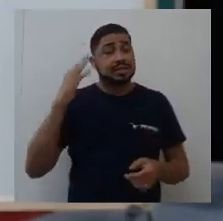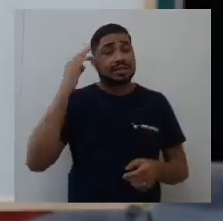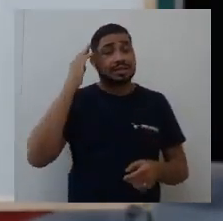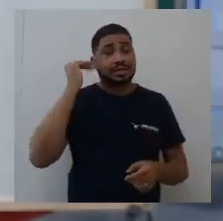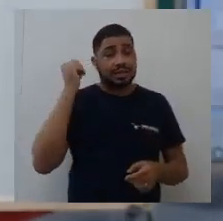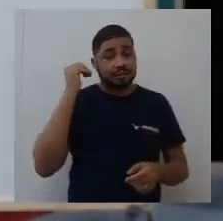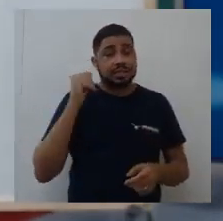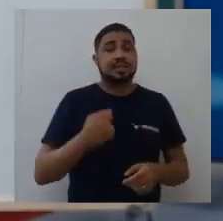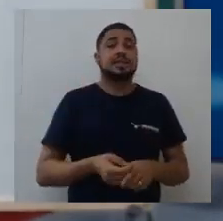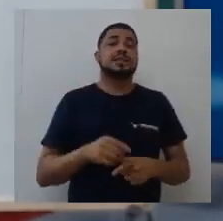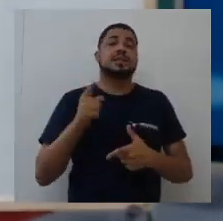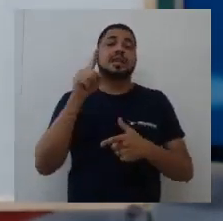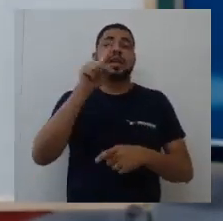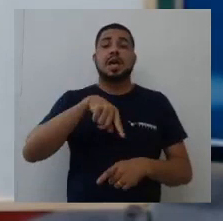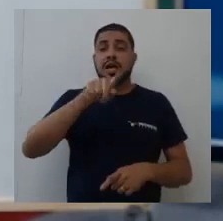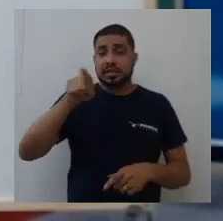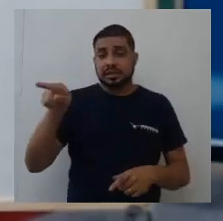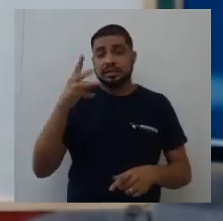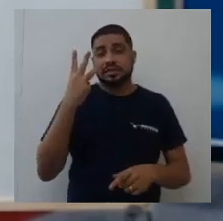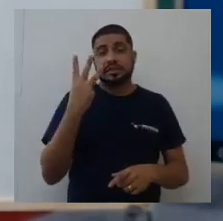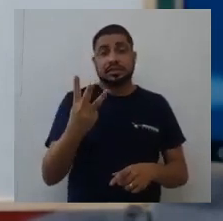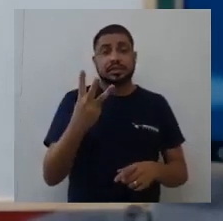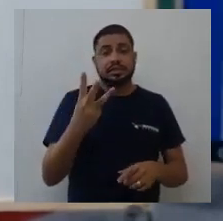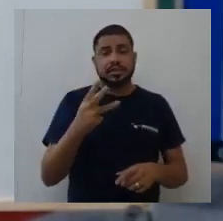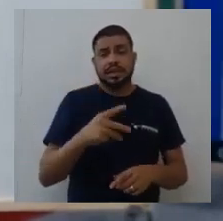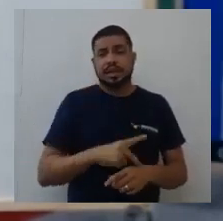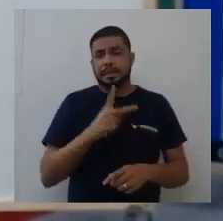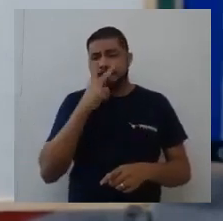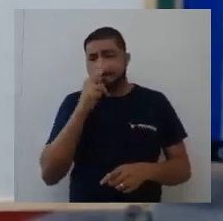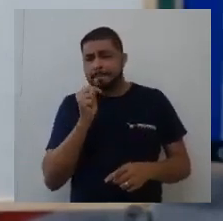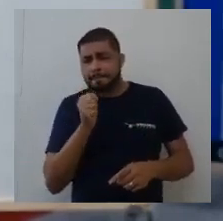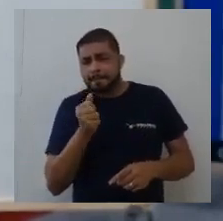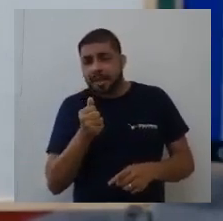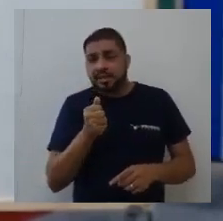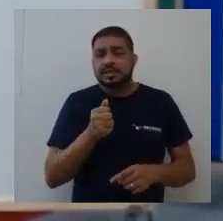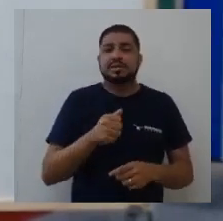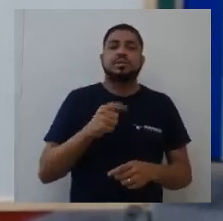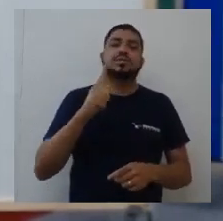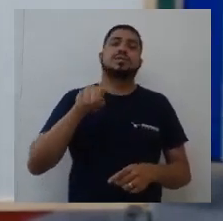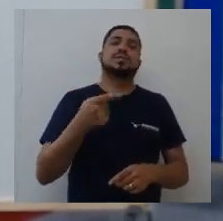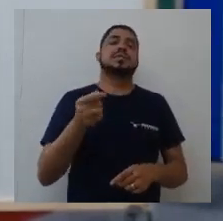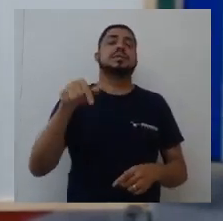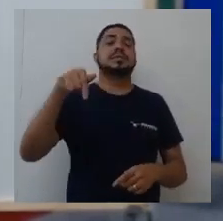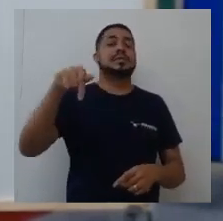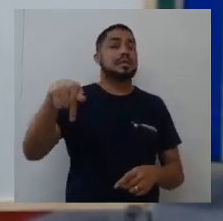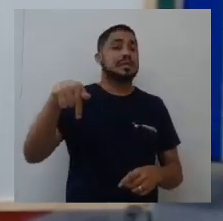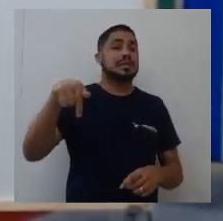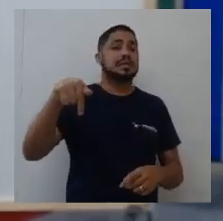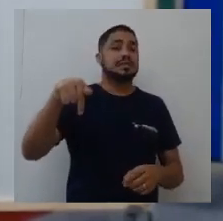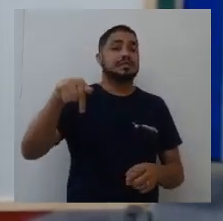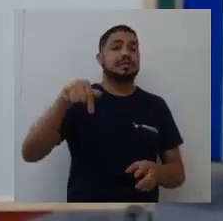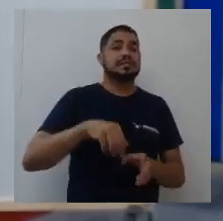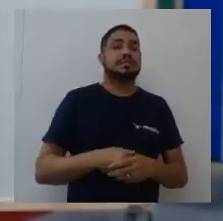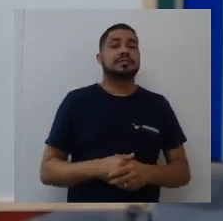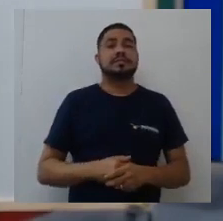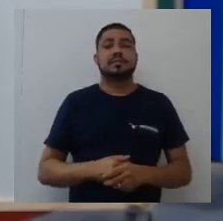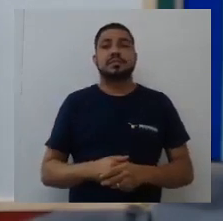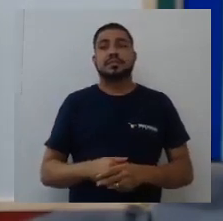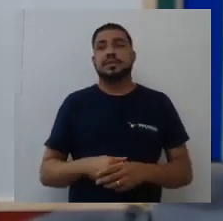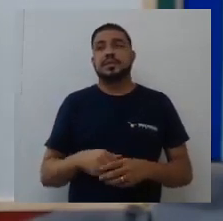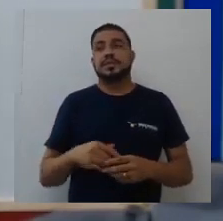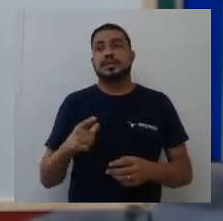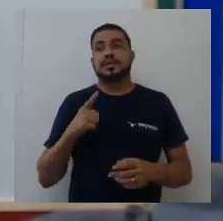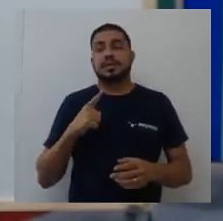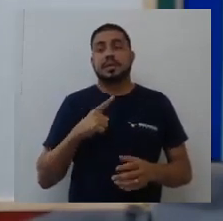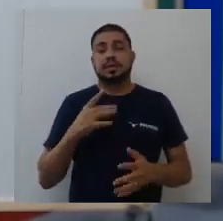de 3, olha, raiz de 3 é aproximadamente 1,7. Então, dessa... Está tendo alguma